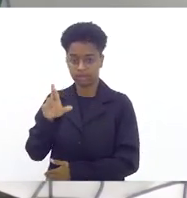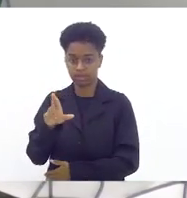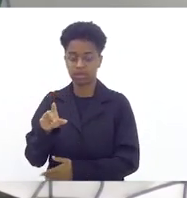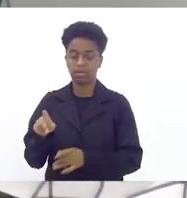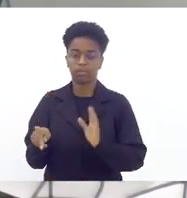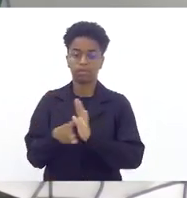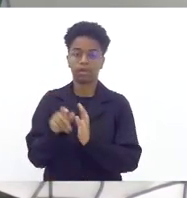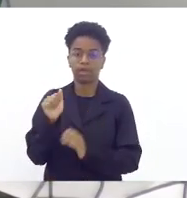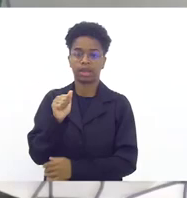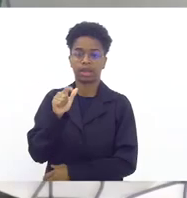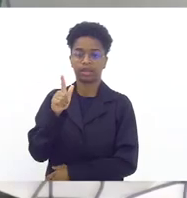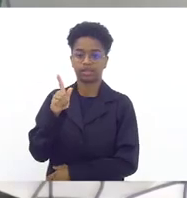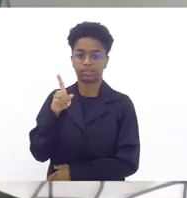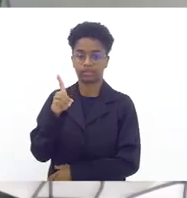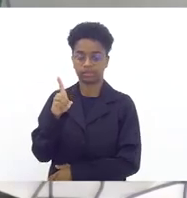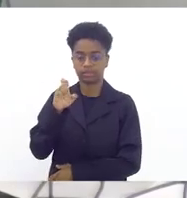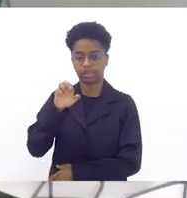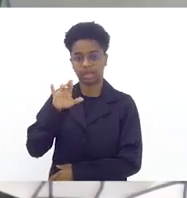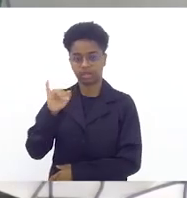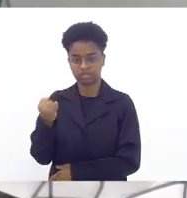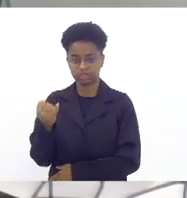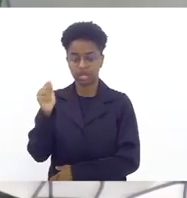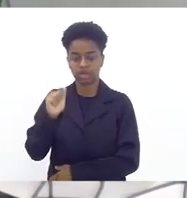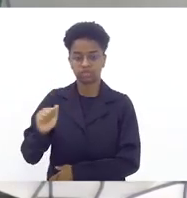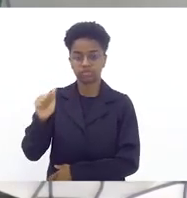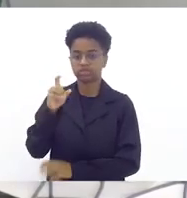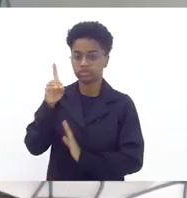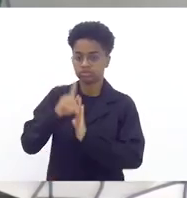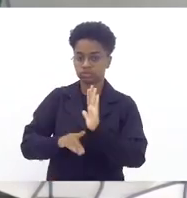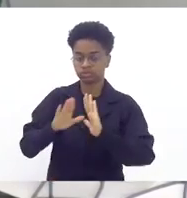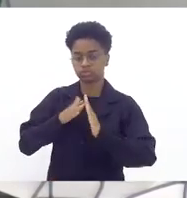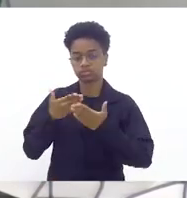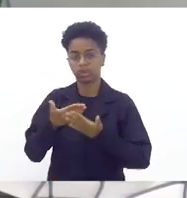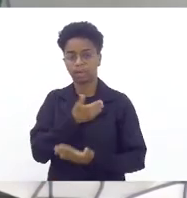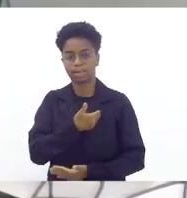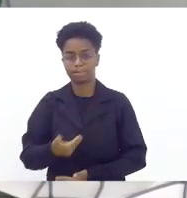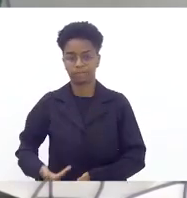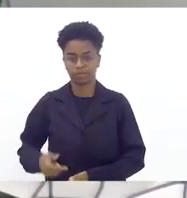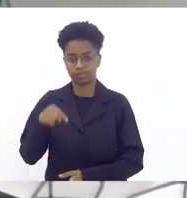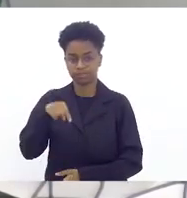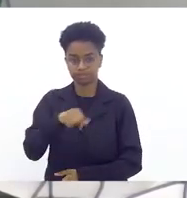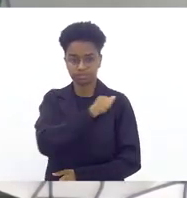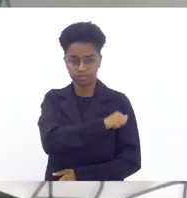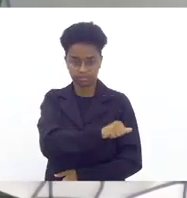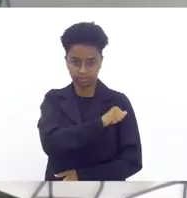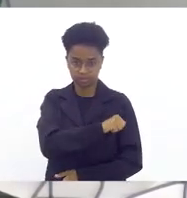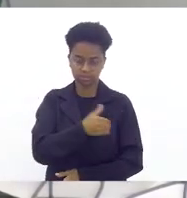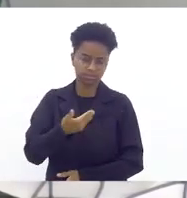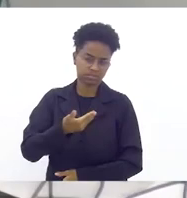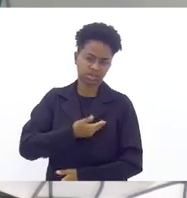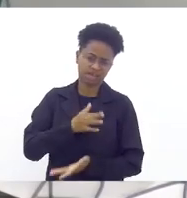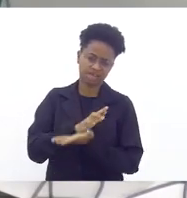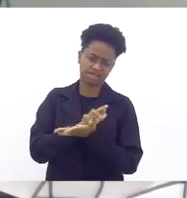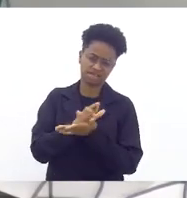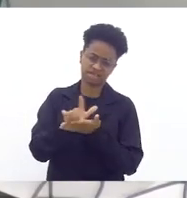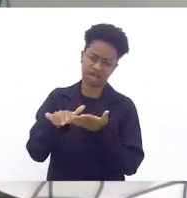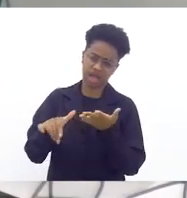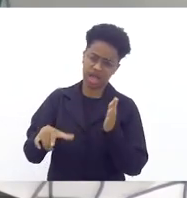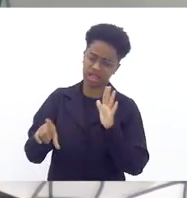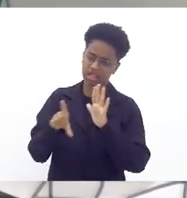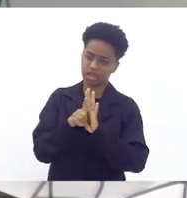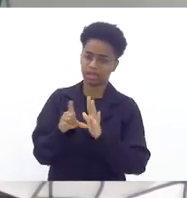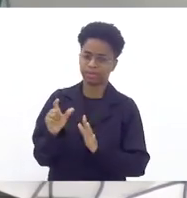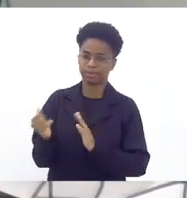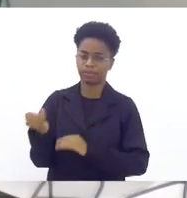DERJ, da Associação dos Diretores das Escolas Públicas do Rio de Janeiro, nosso parceiro em várias e várias leis